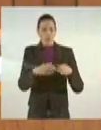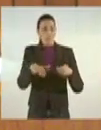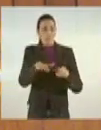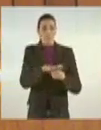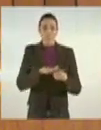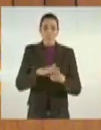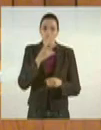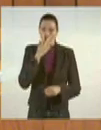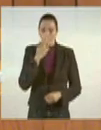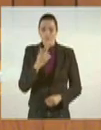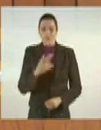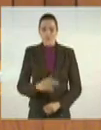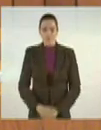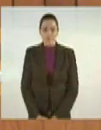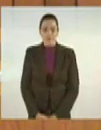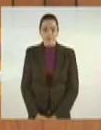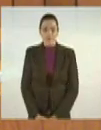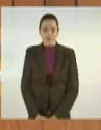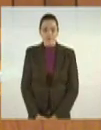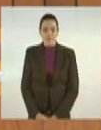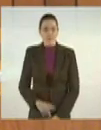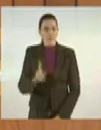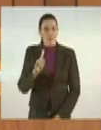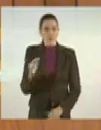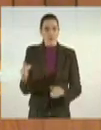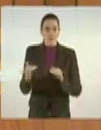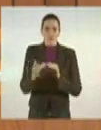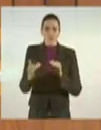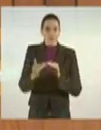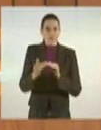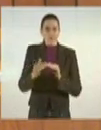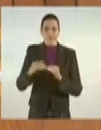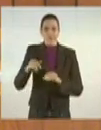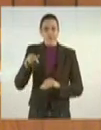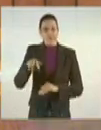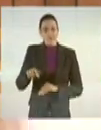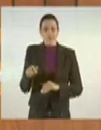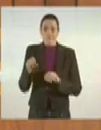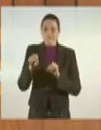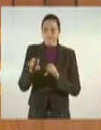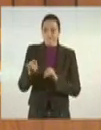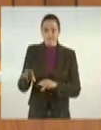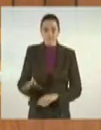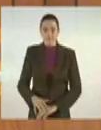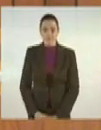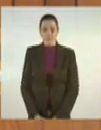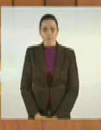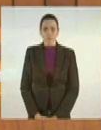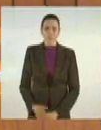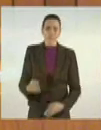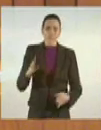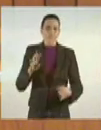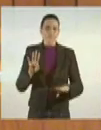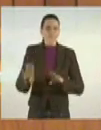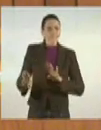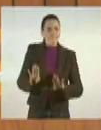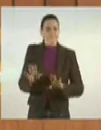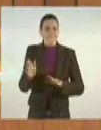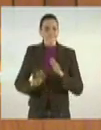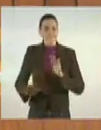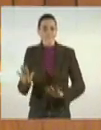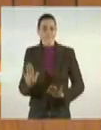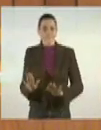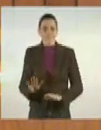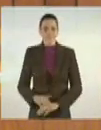vazio ela não se adequa totalmente a educação porque em determinados momentos Deputado César Pires nós